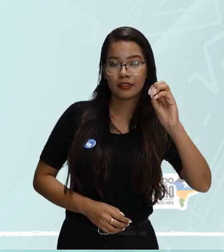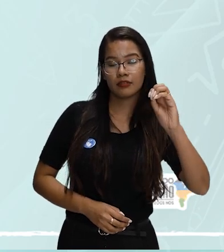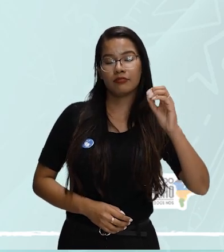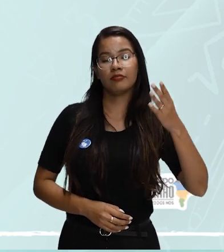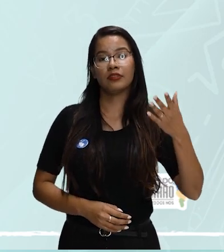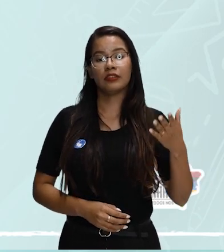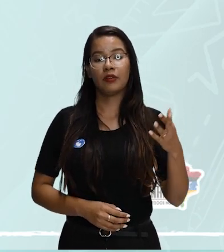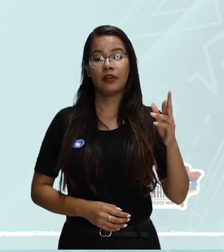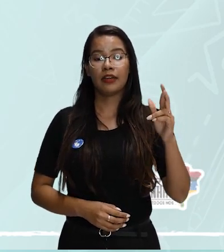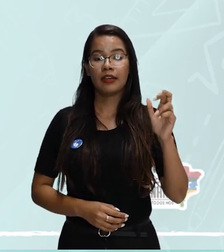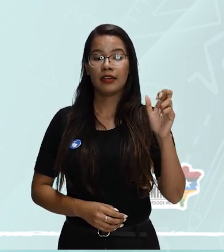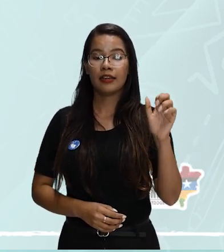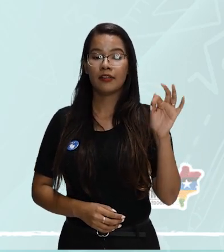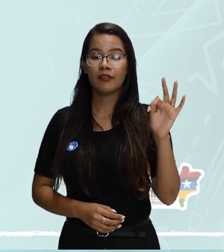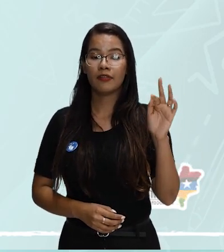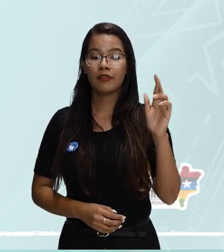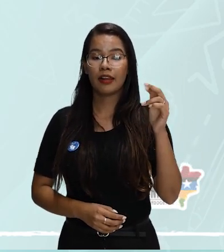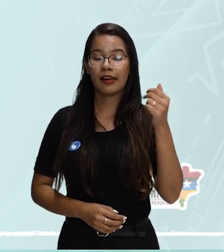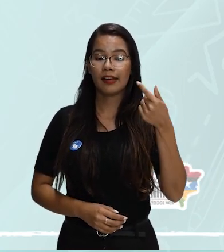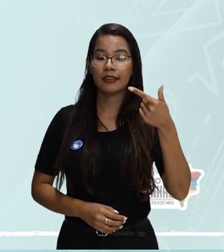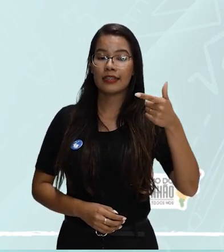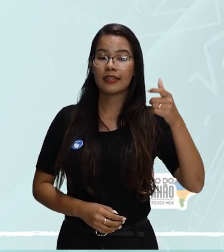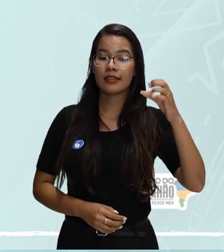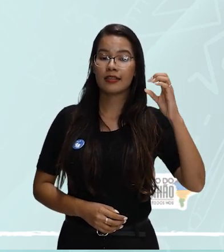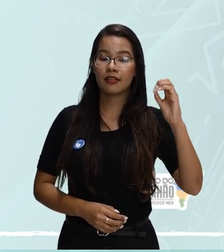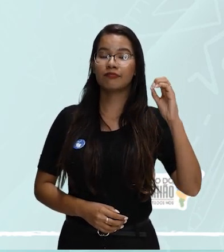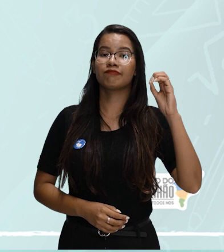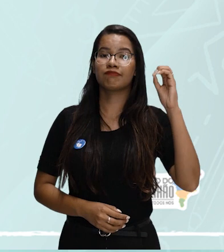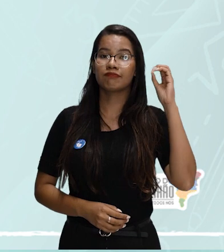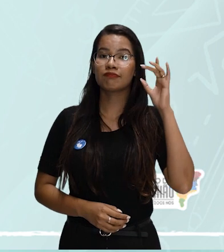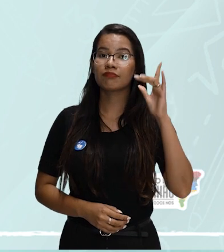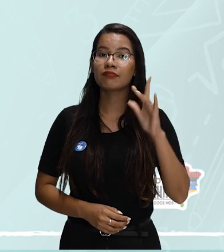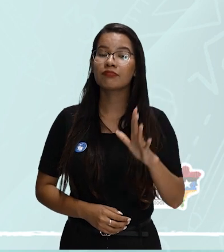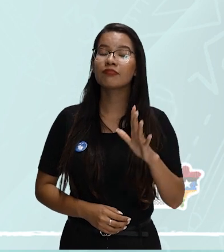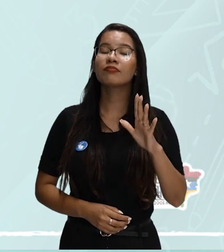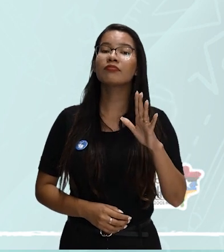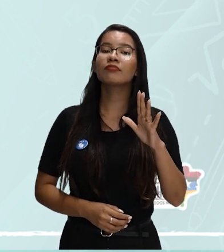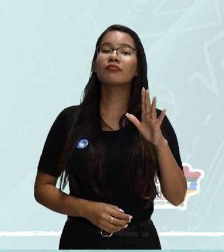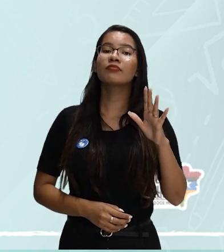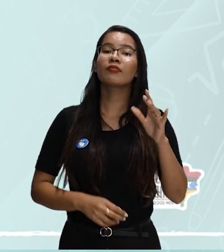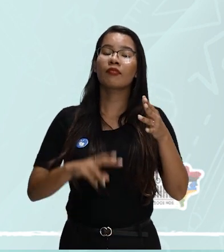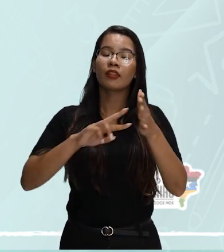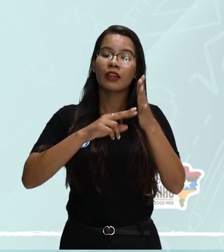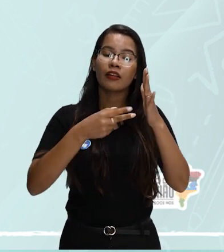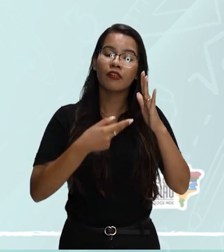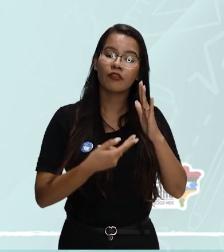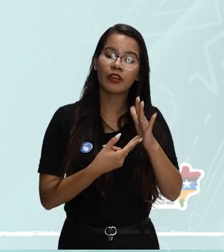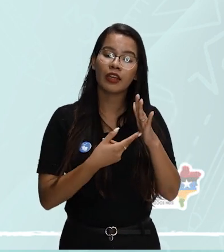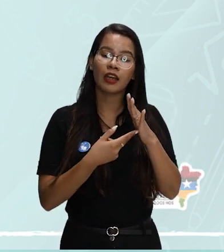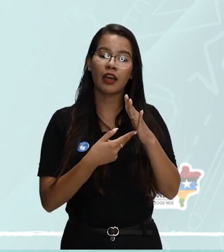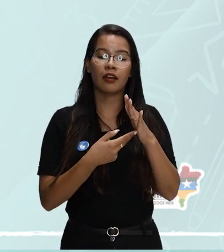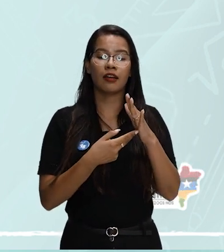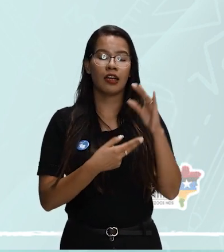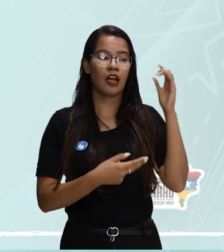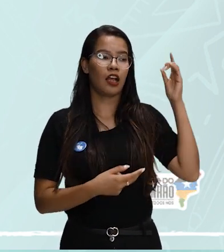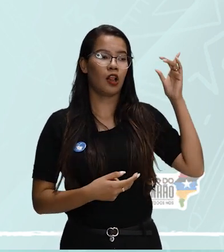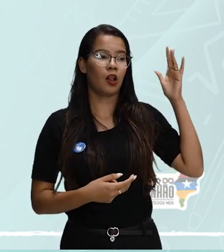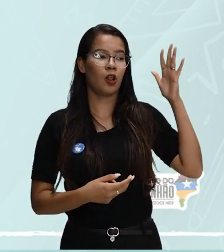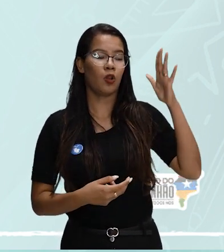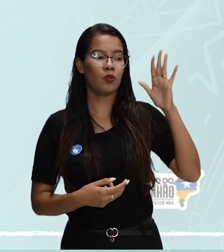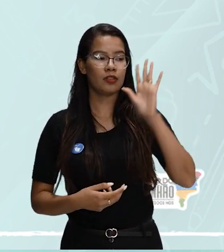Então, a refração da luz, certo, consiste na passagem da luz de um ambiente para